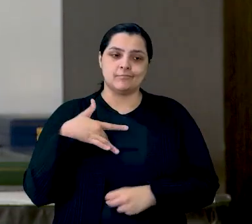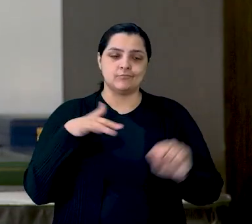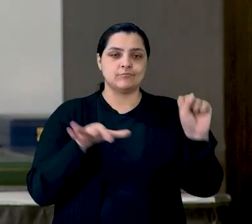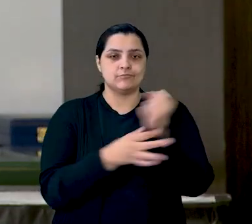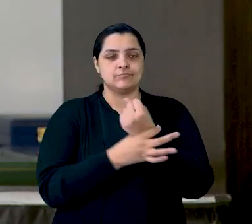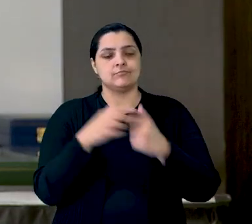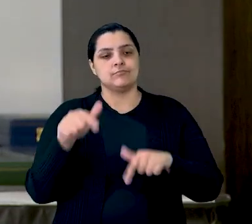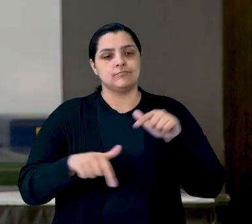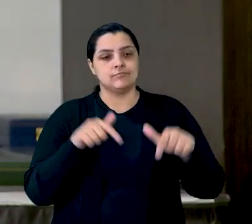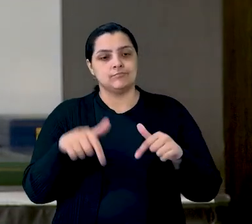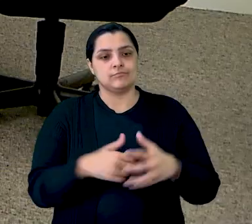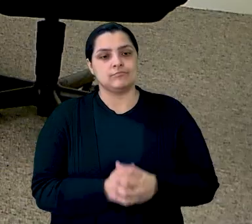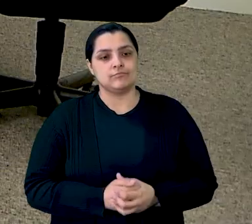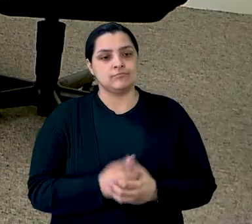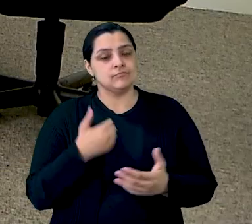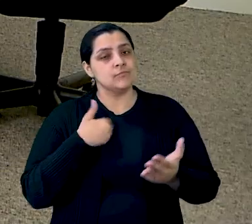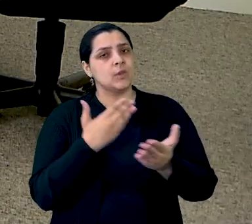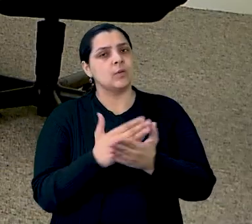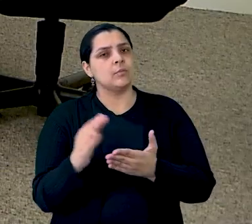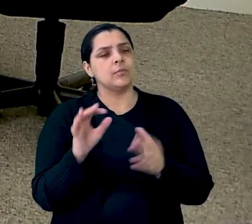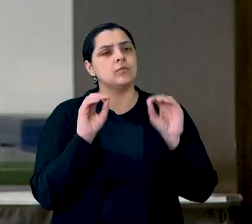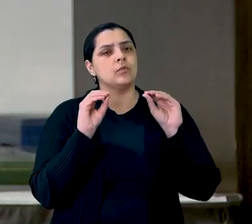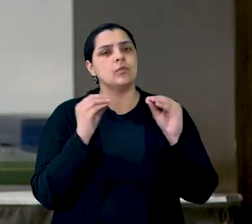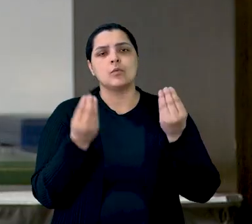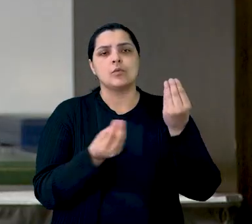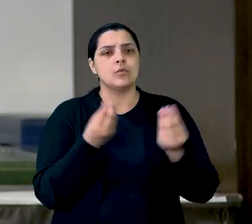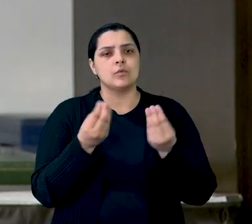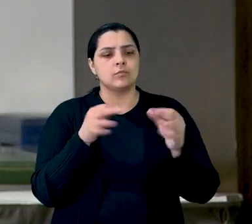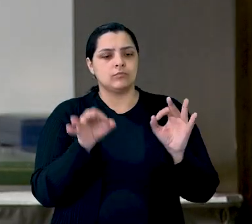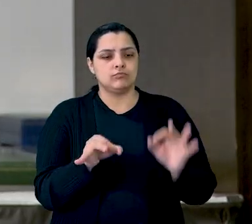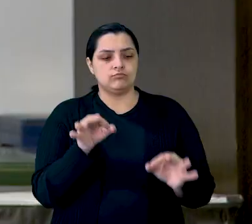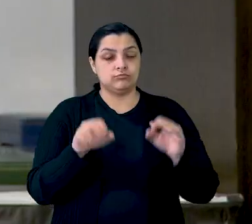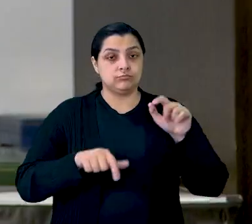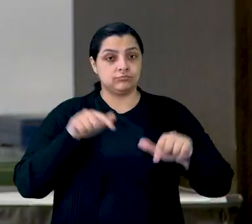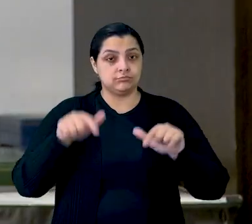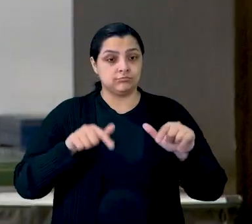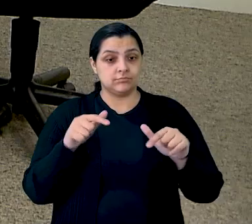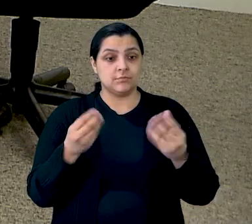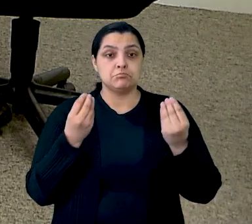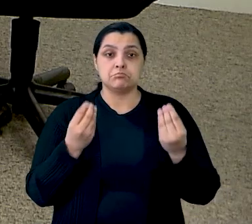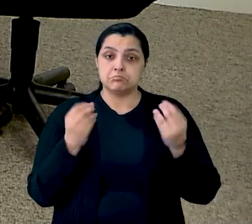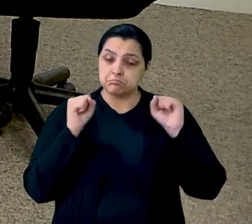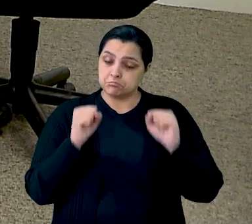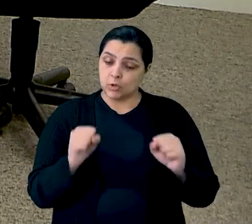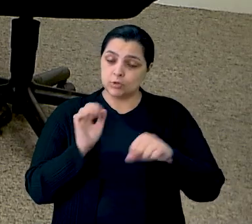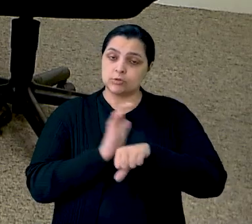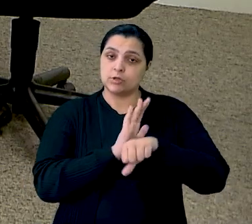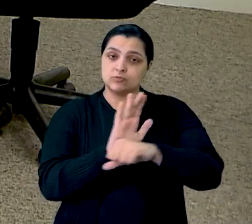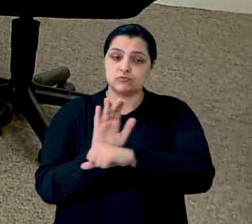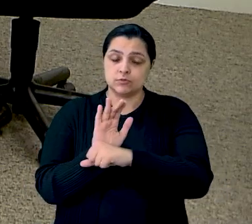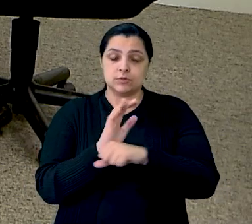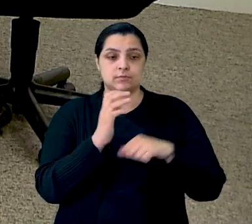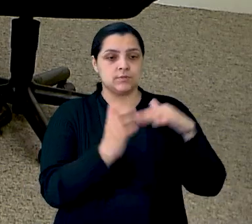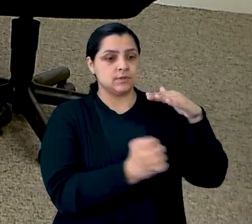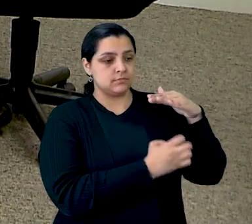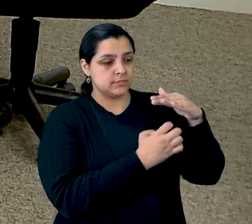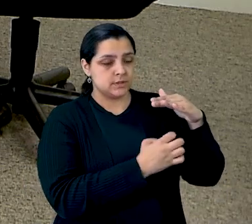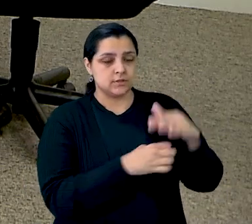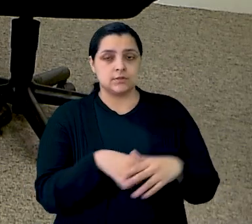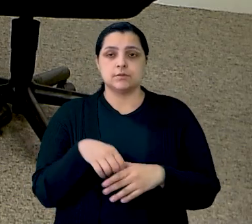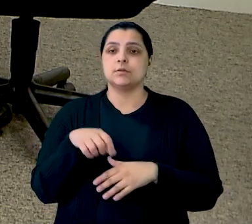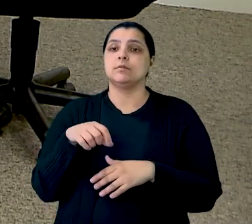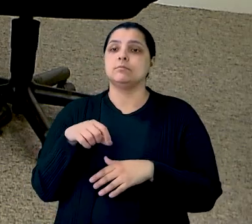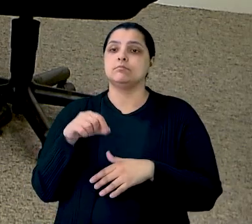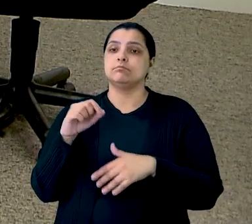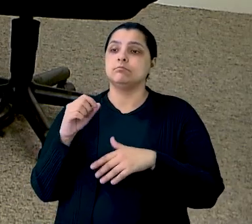tema da saúde e segurança no trabalho. Começo perguntando, ministro, como que a Justiça do Trabalho, na sua avaliação, ela poderia contribuir para que empresas